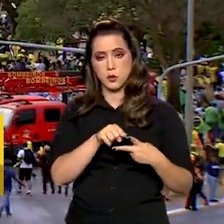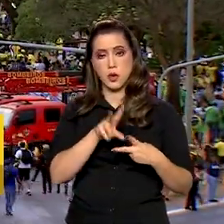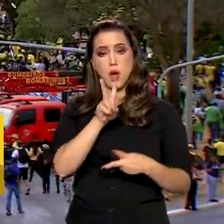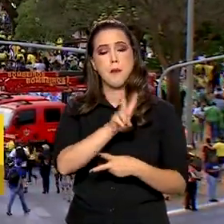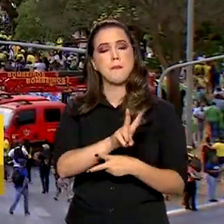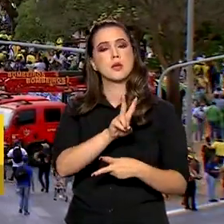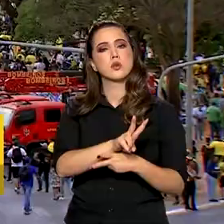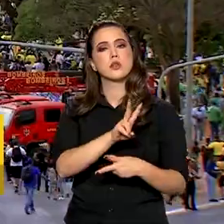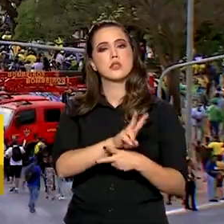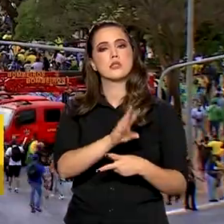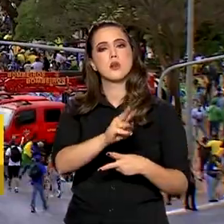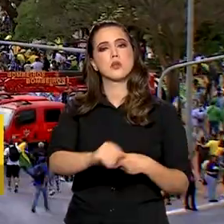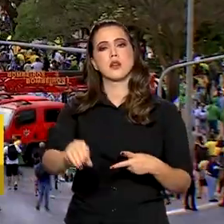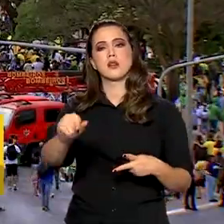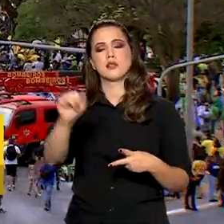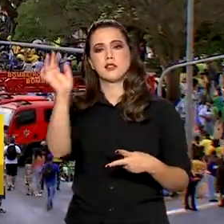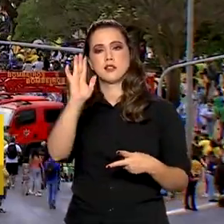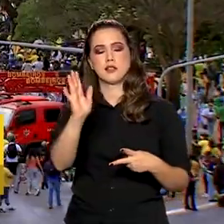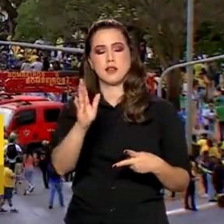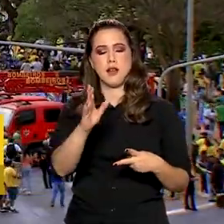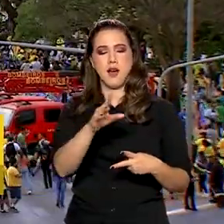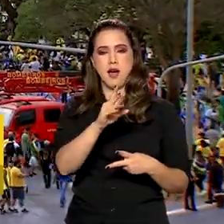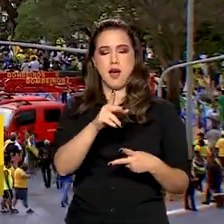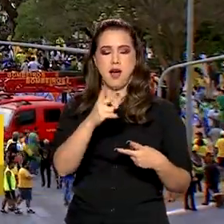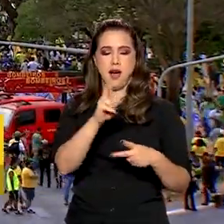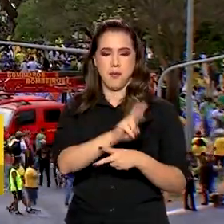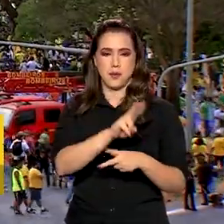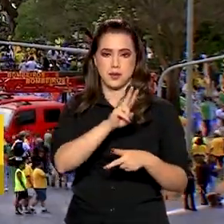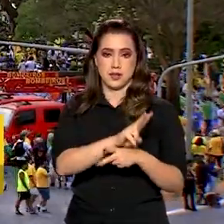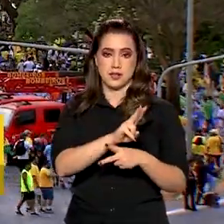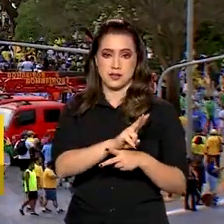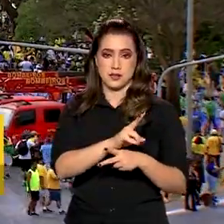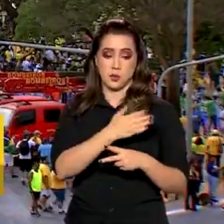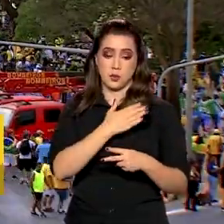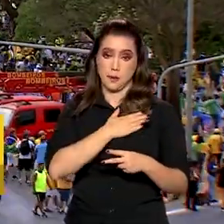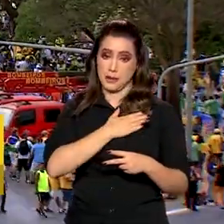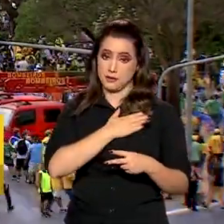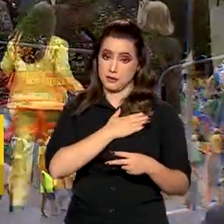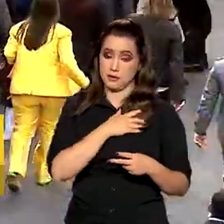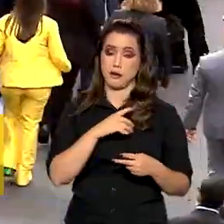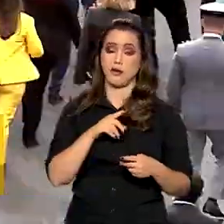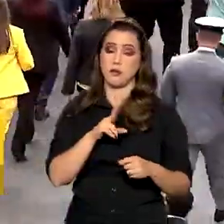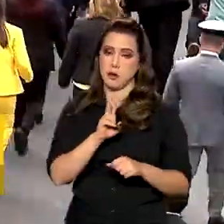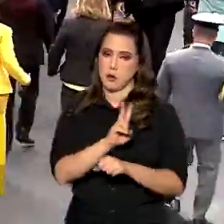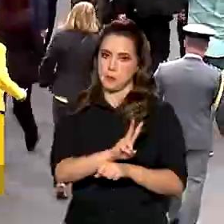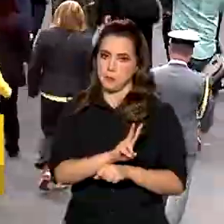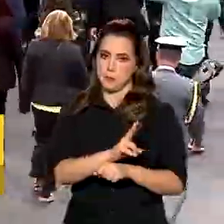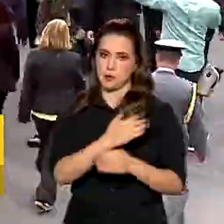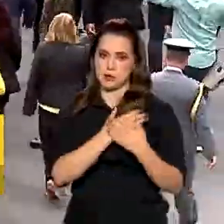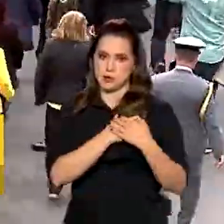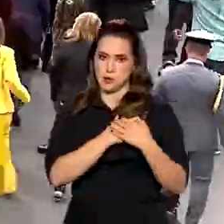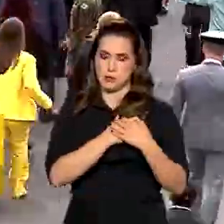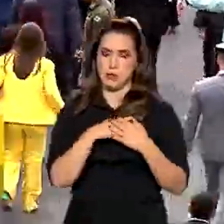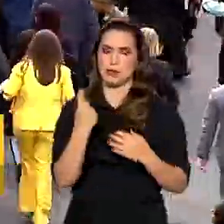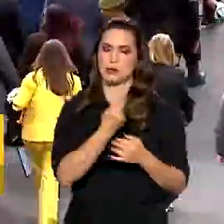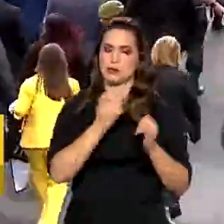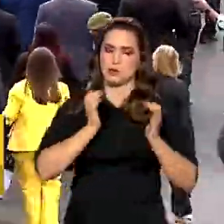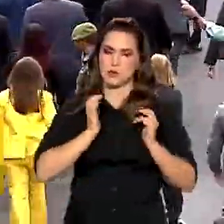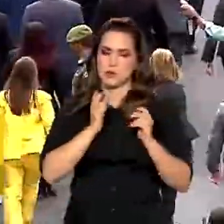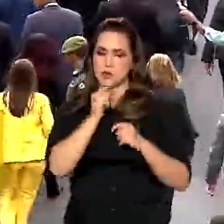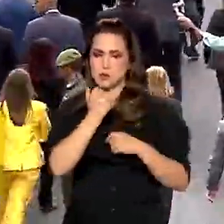defesa do território, contribuir para a defesa do território brasileiro, a proteção das nossas riquezas no